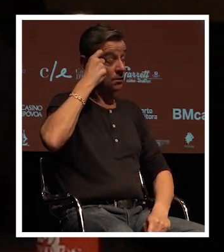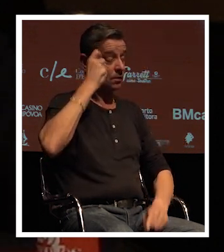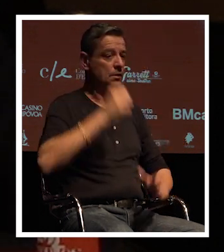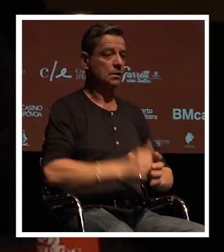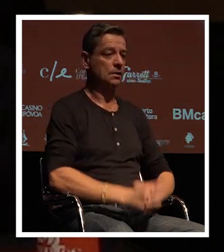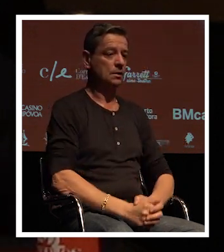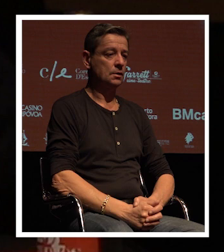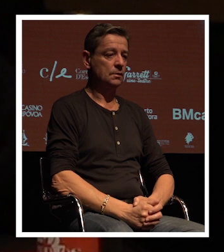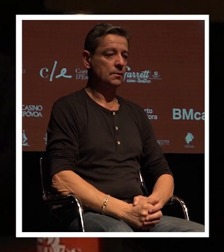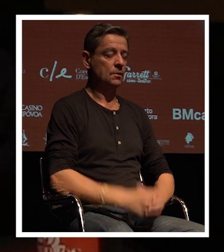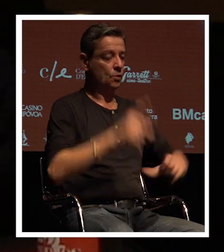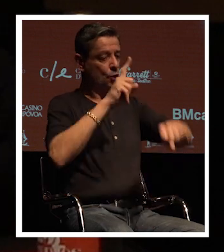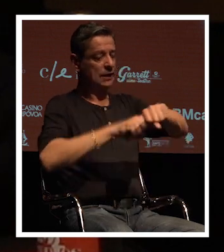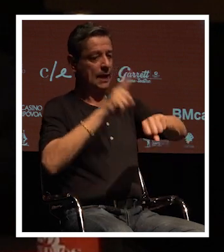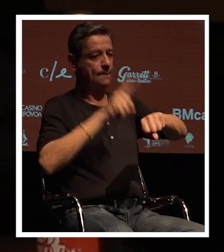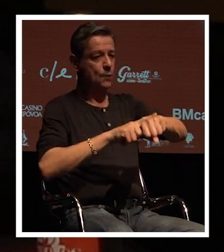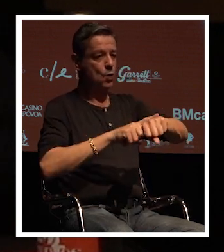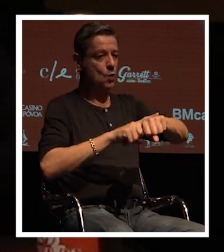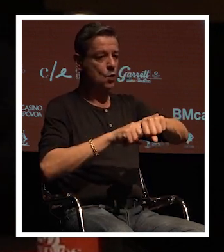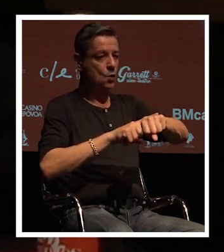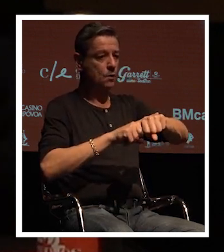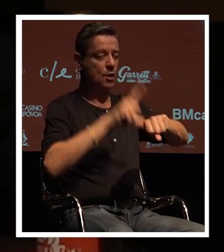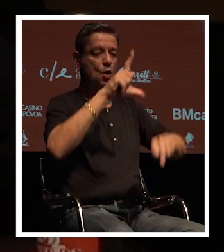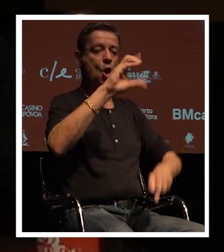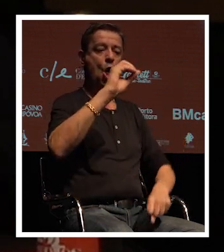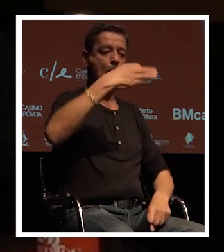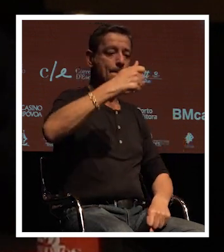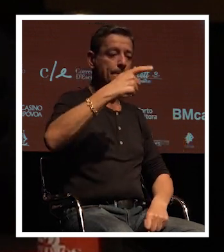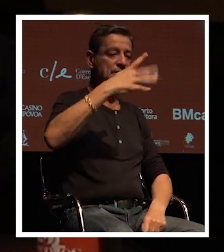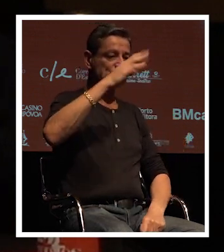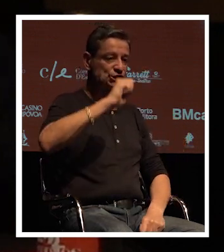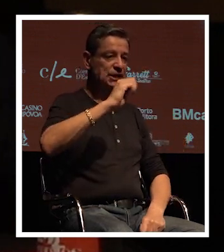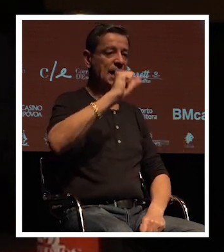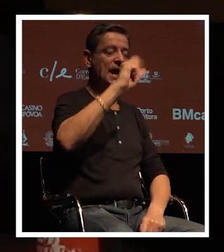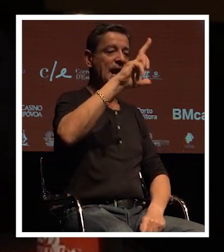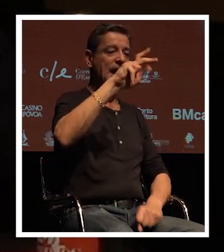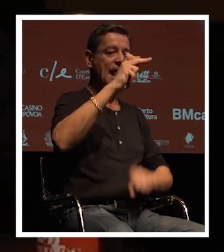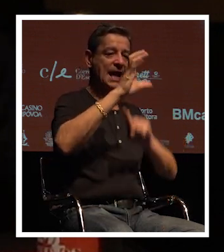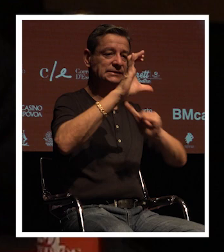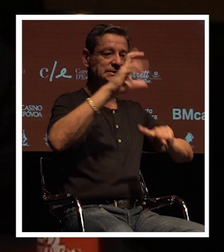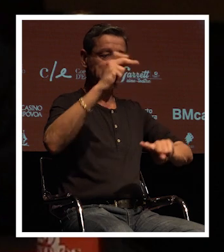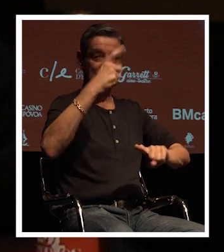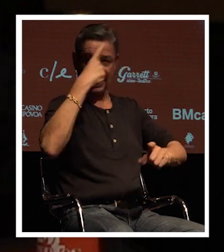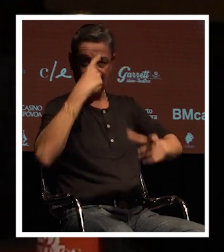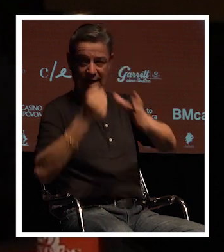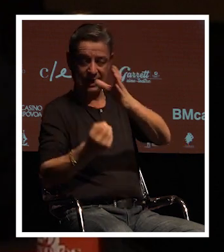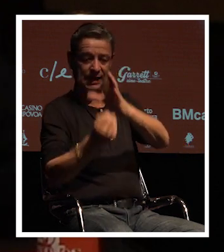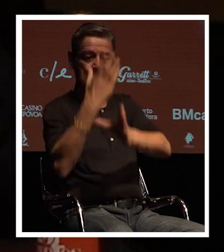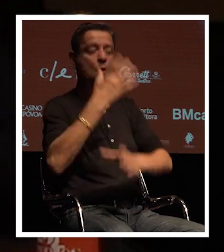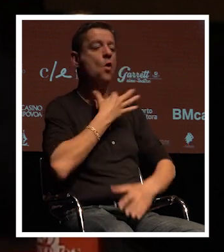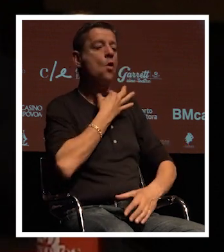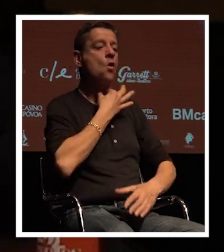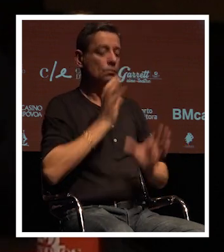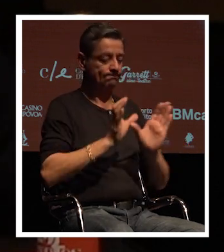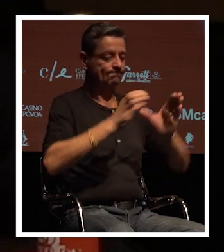caso do tempo em que Lopes graça criou e um um coro